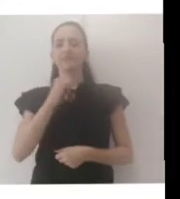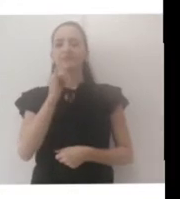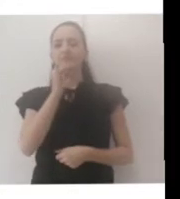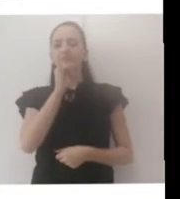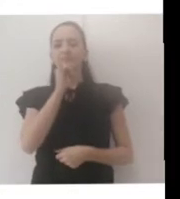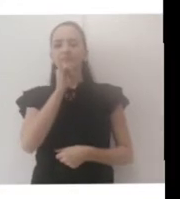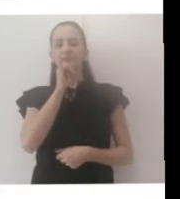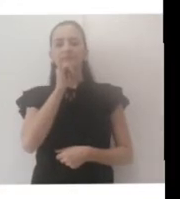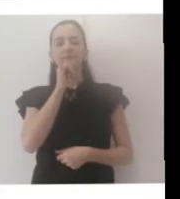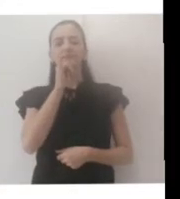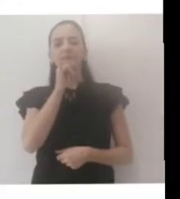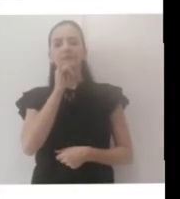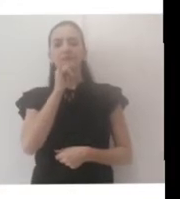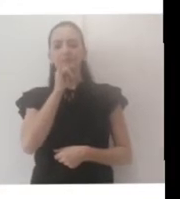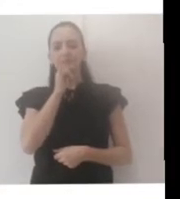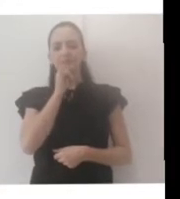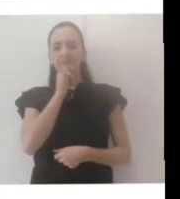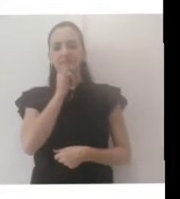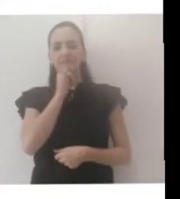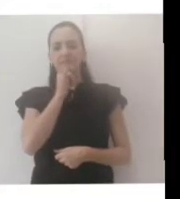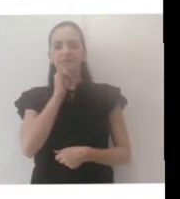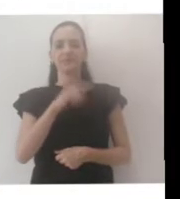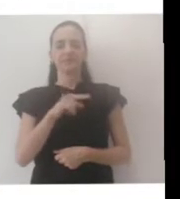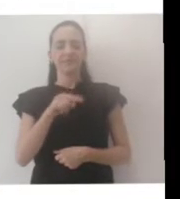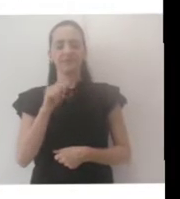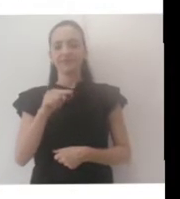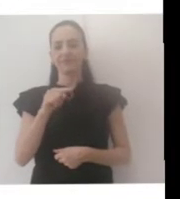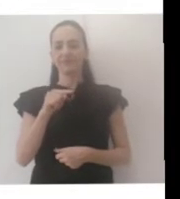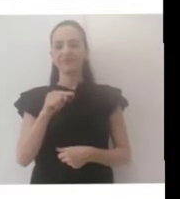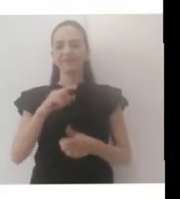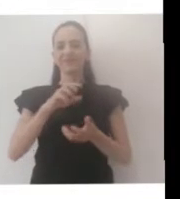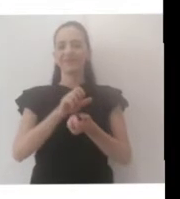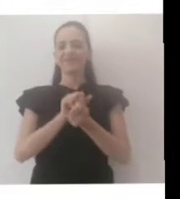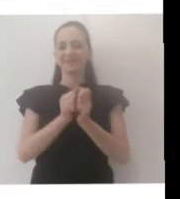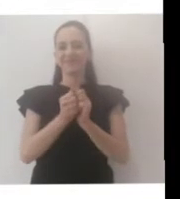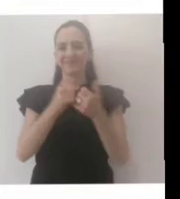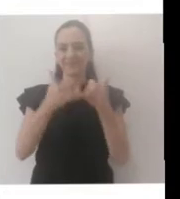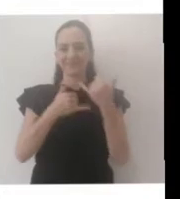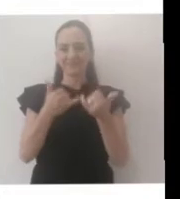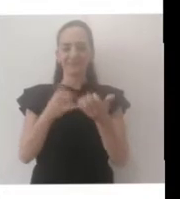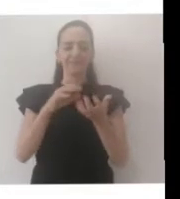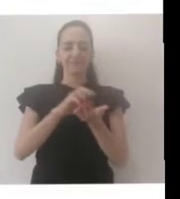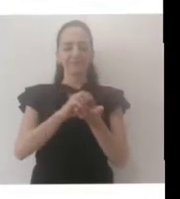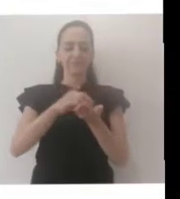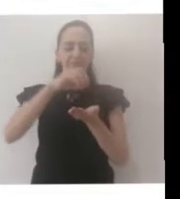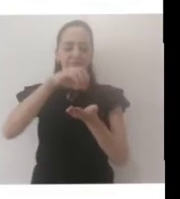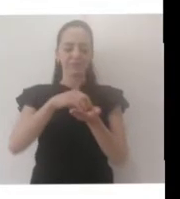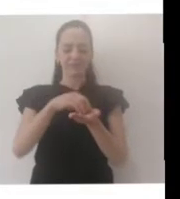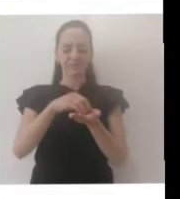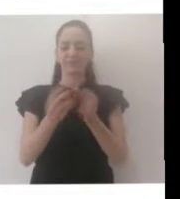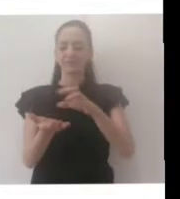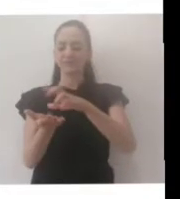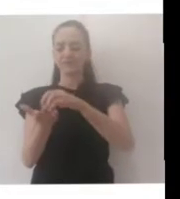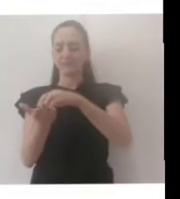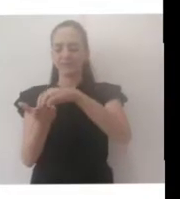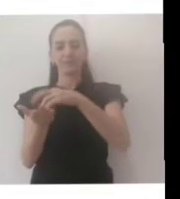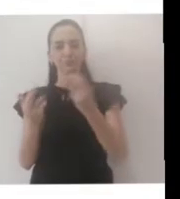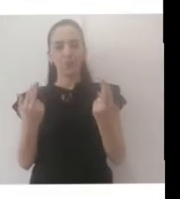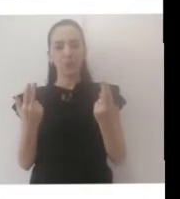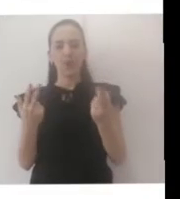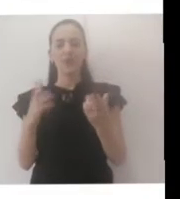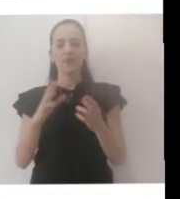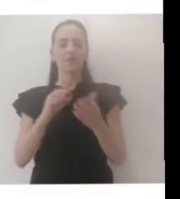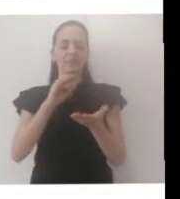bom? Ou seja, ela pega assim, a gente pega, por exemplo, a mesma massinha de modelar, a mesma quantidade, e uma a gente faz uma cobrinha